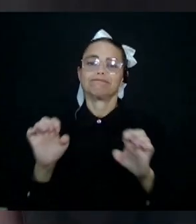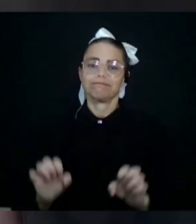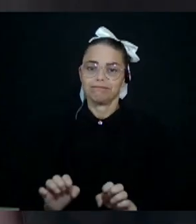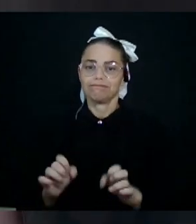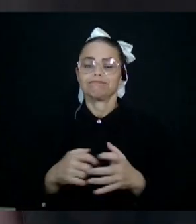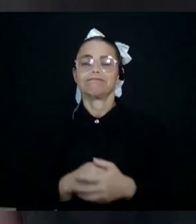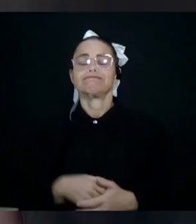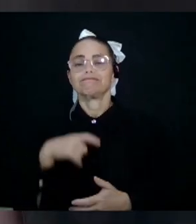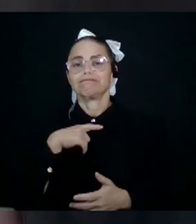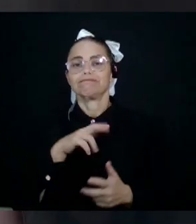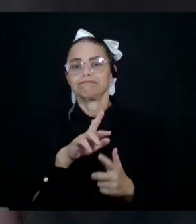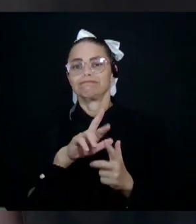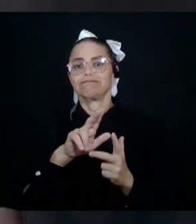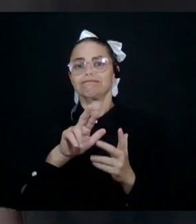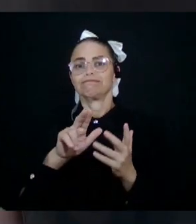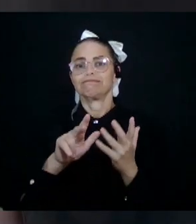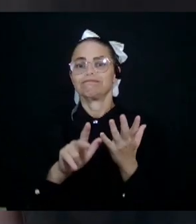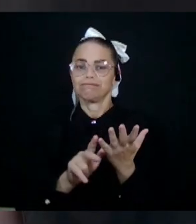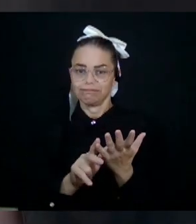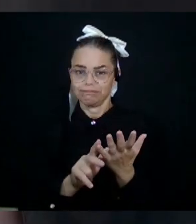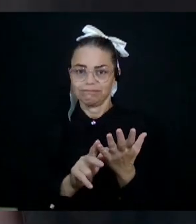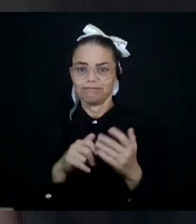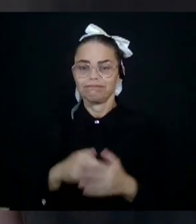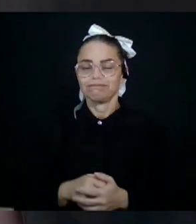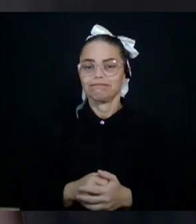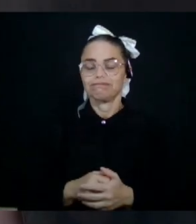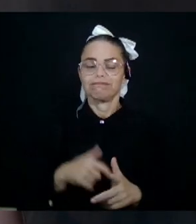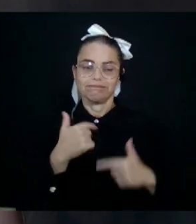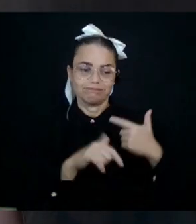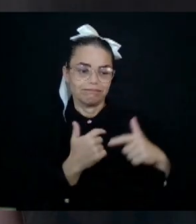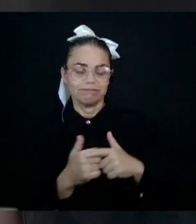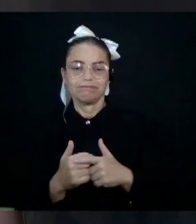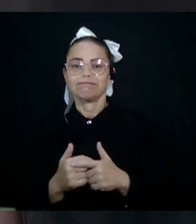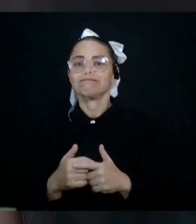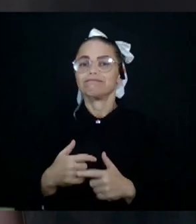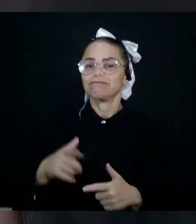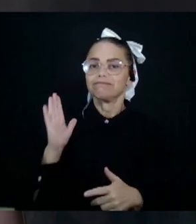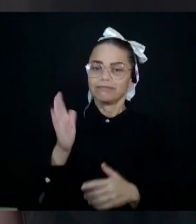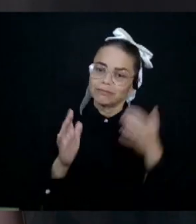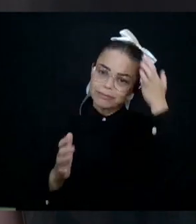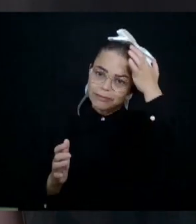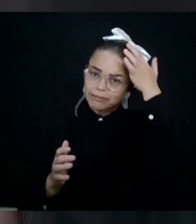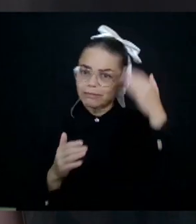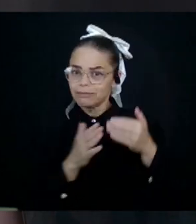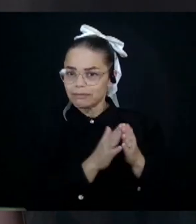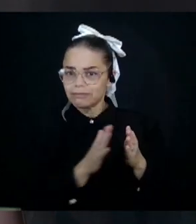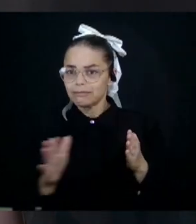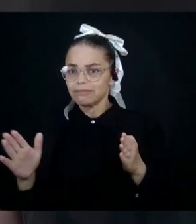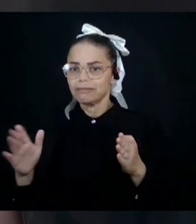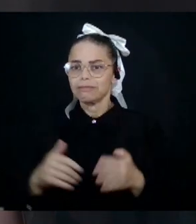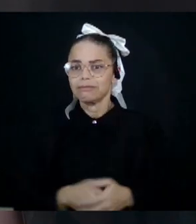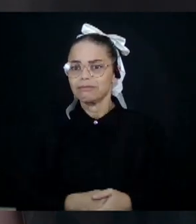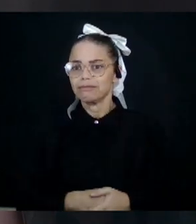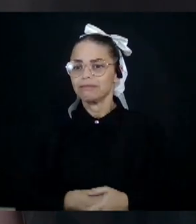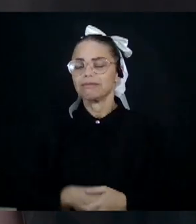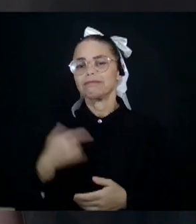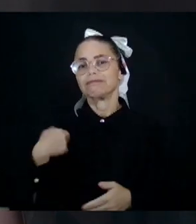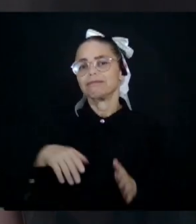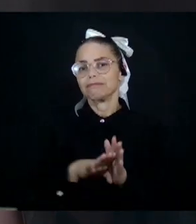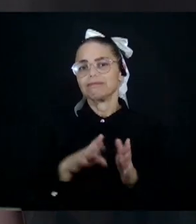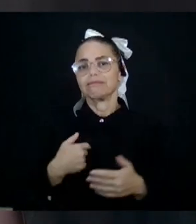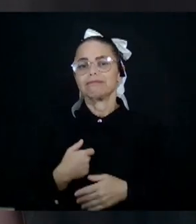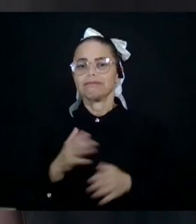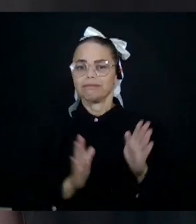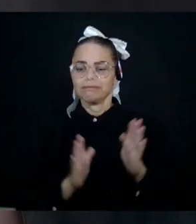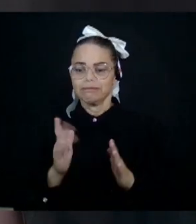Existem outras tarefas, outros Uhum. trabalhos que ele faz ao longo do tempo para então chegar nesse momento,